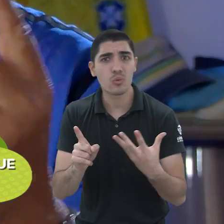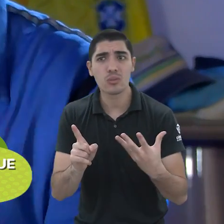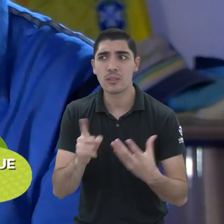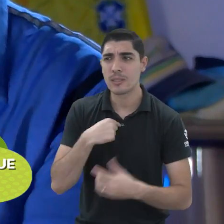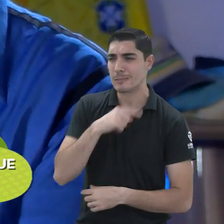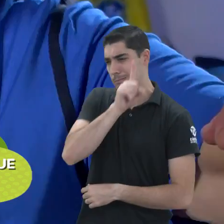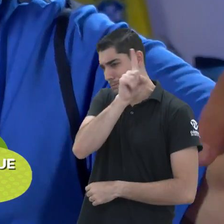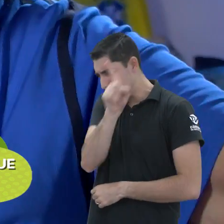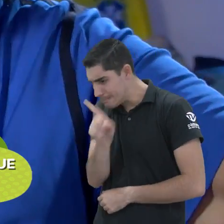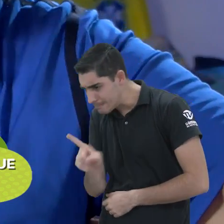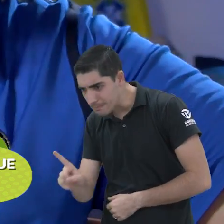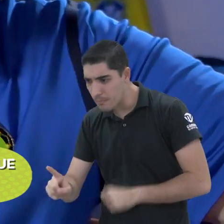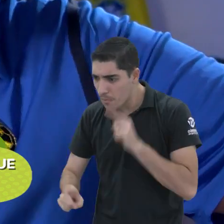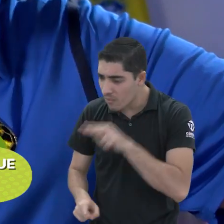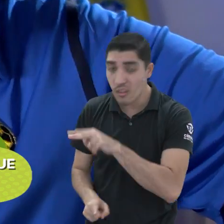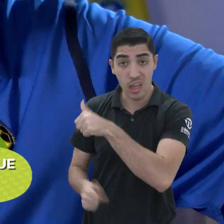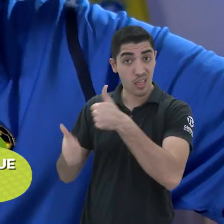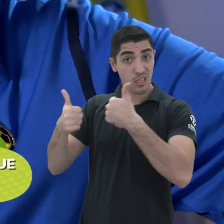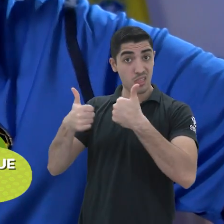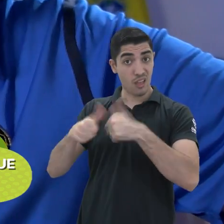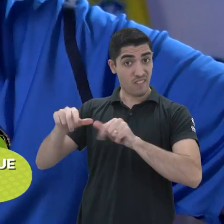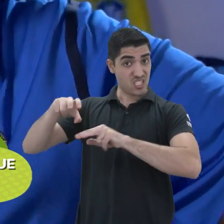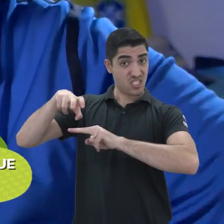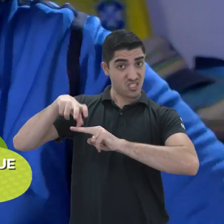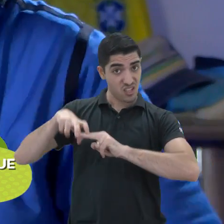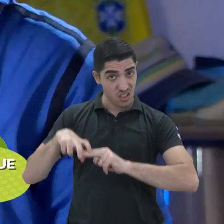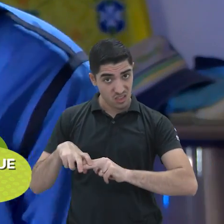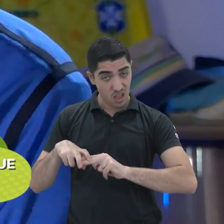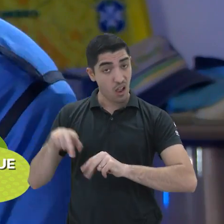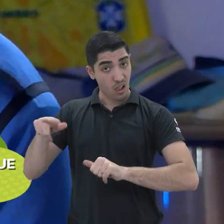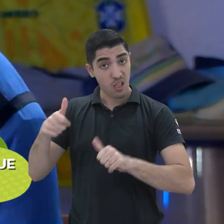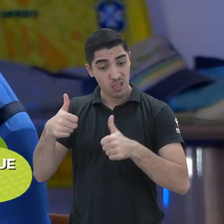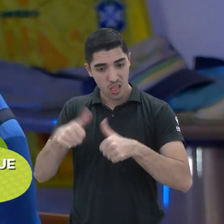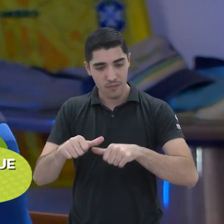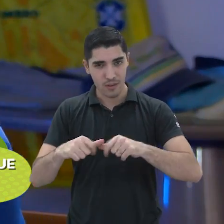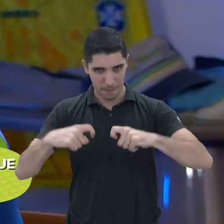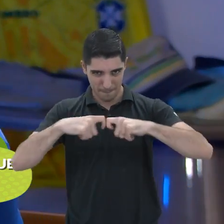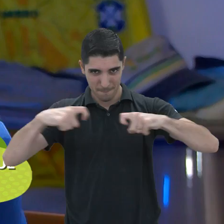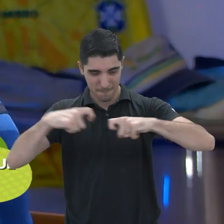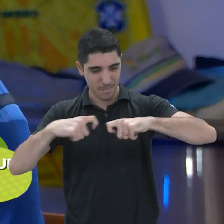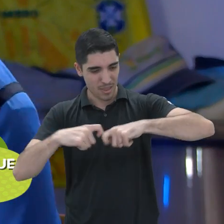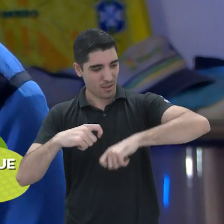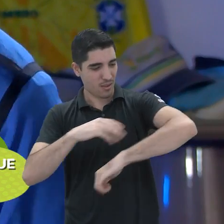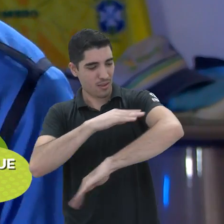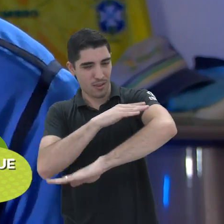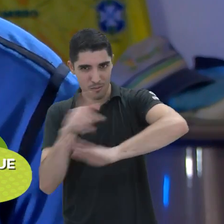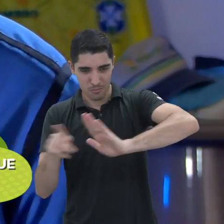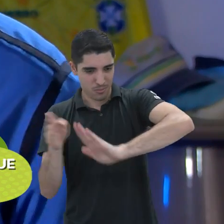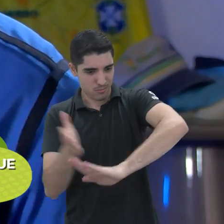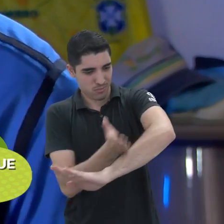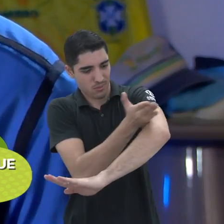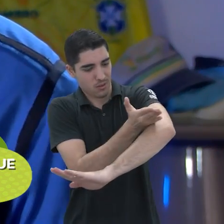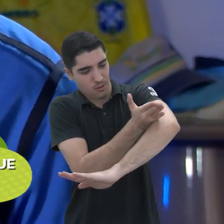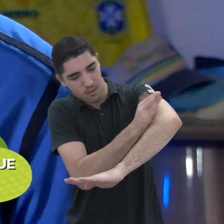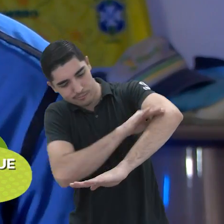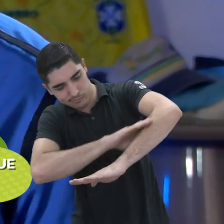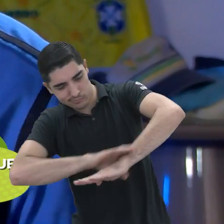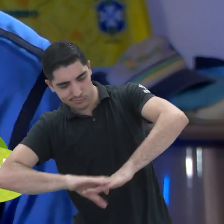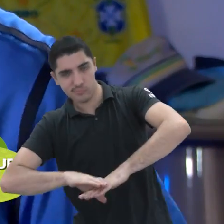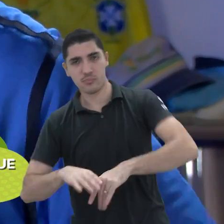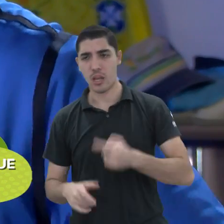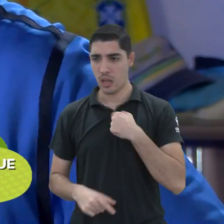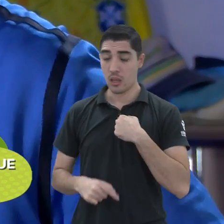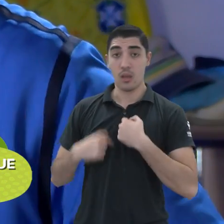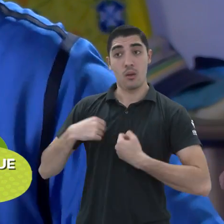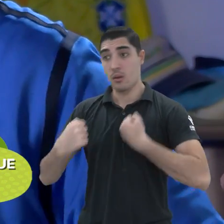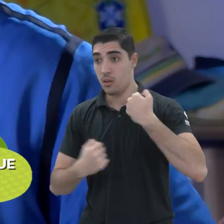No vestiário. Ele já estava sentado numa poltrona que tem assim, com a meia abaixada. E eu, ofegante, porque